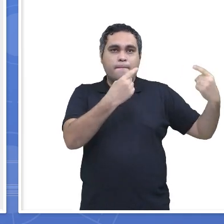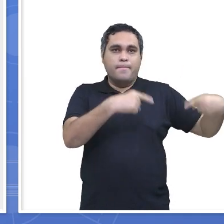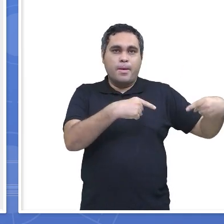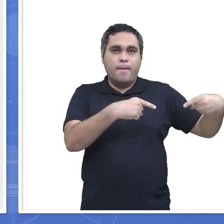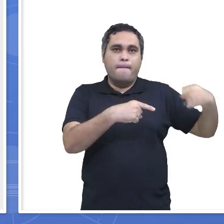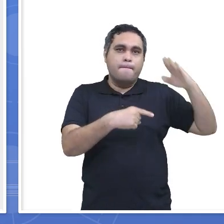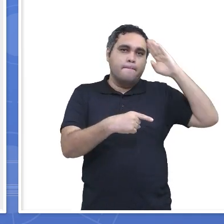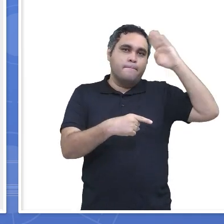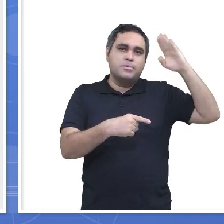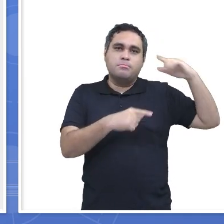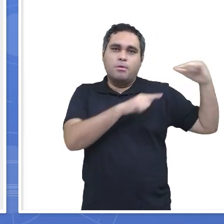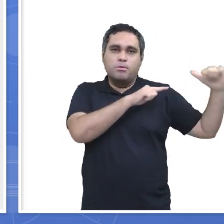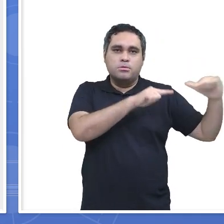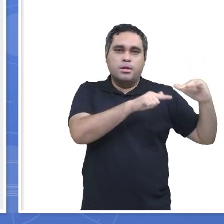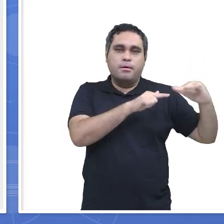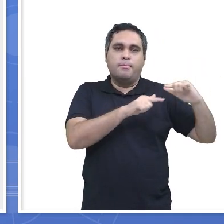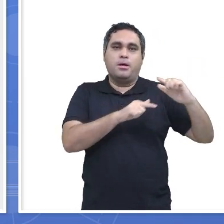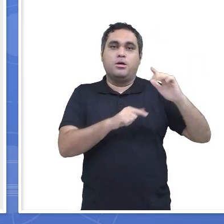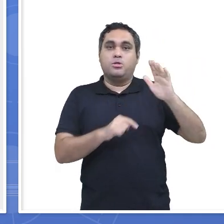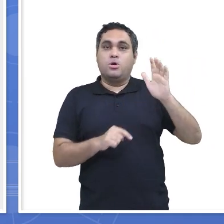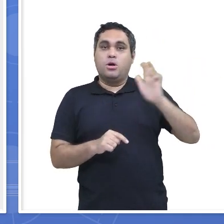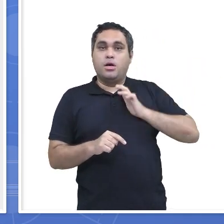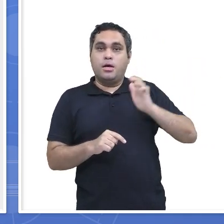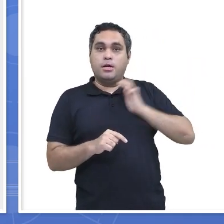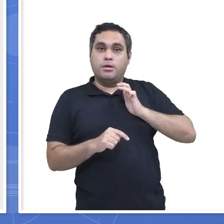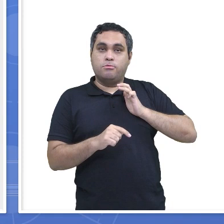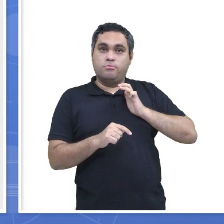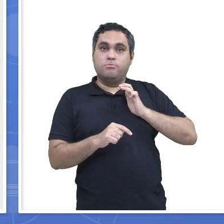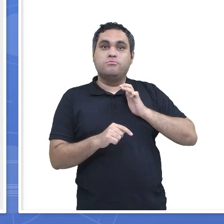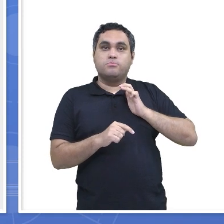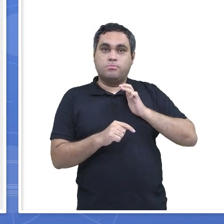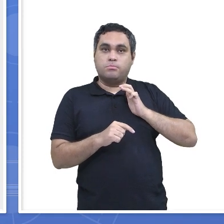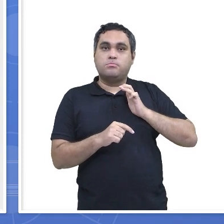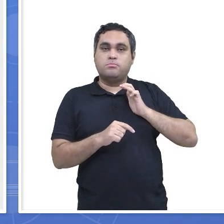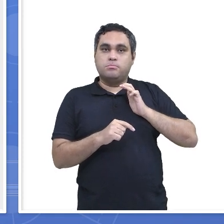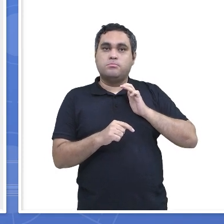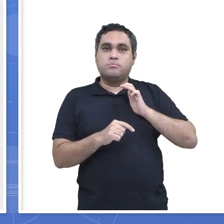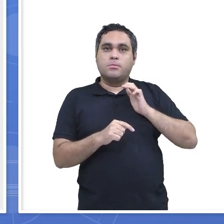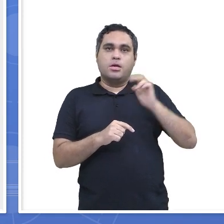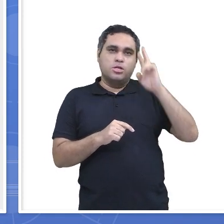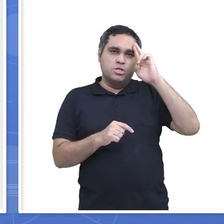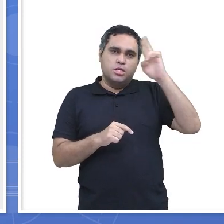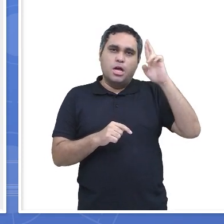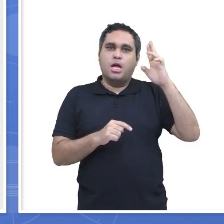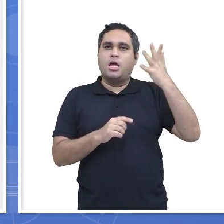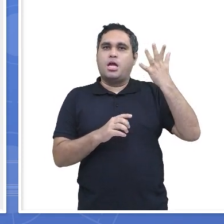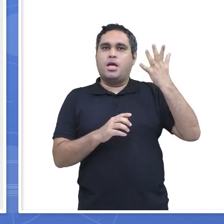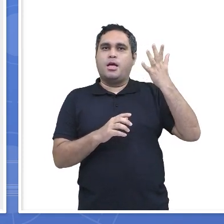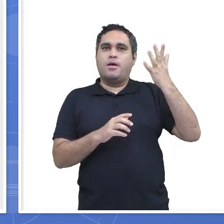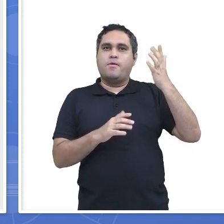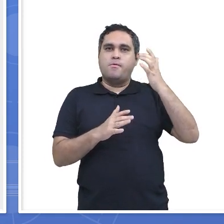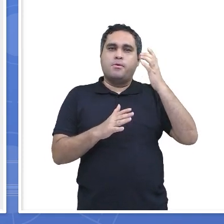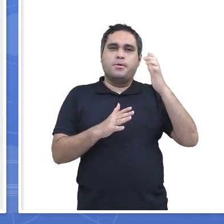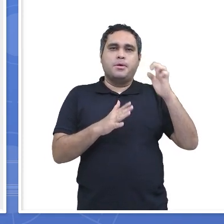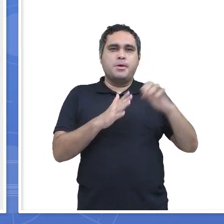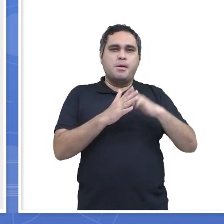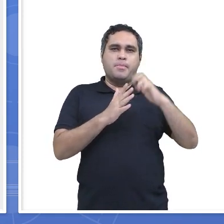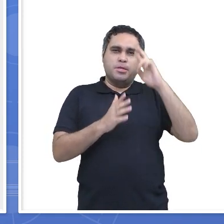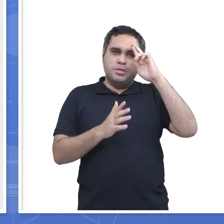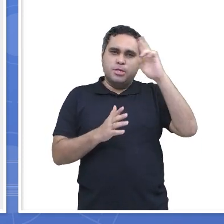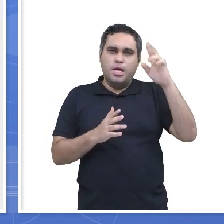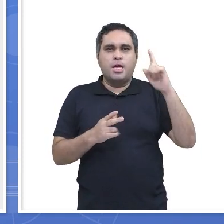operários e burguesia, trabalhador e dono dos meios de produção, das terras, dos bancos,